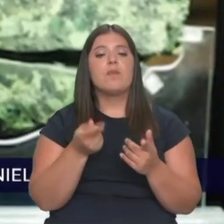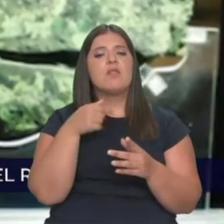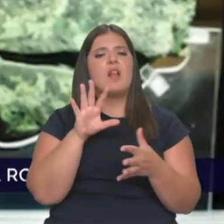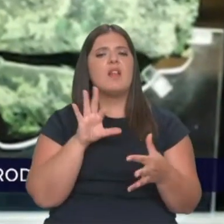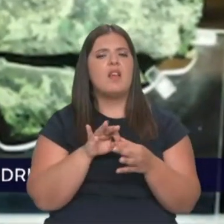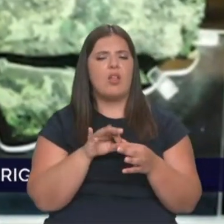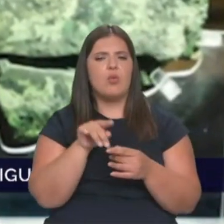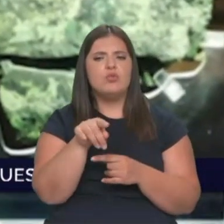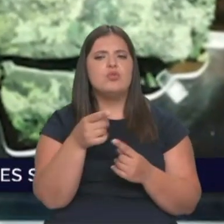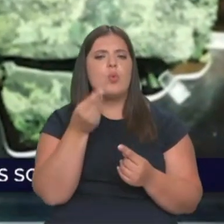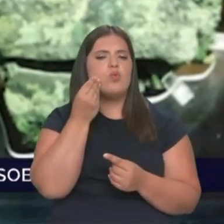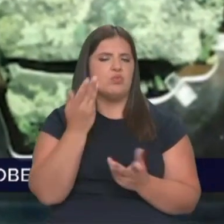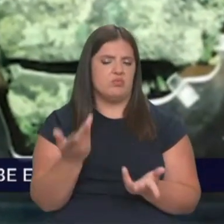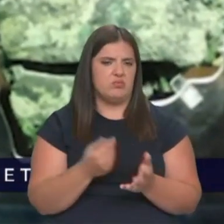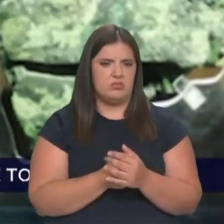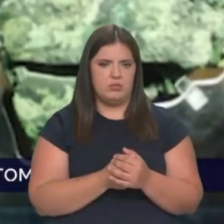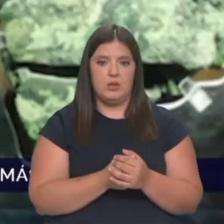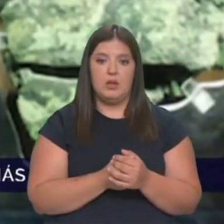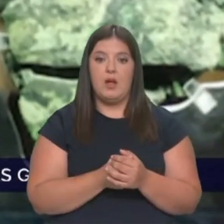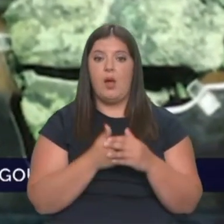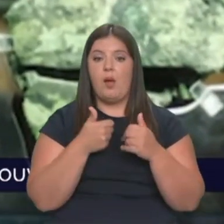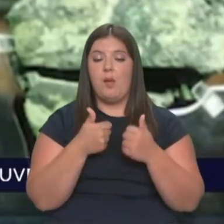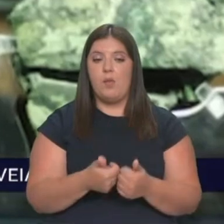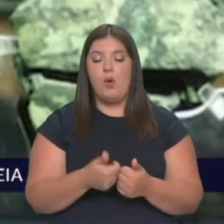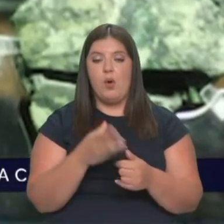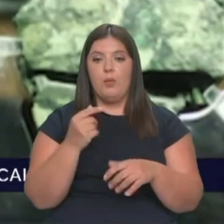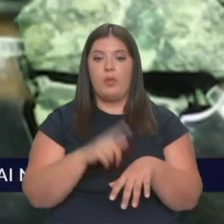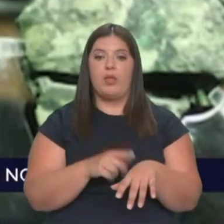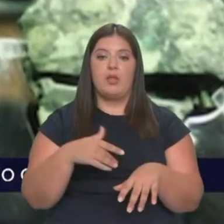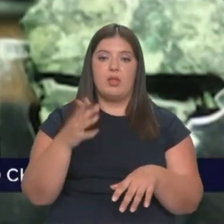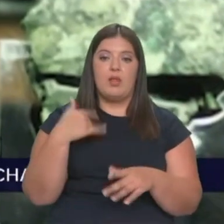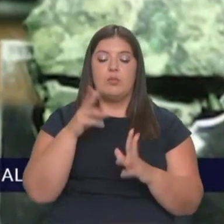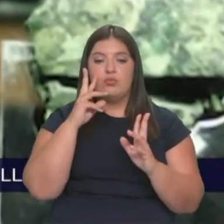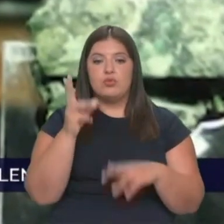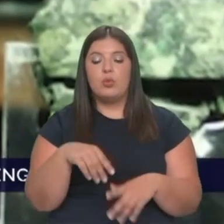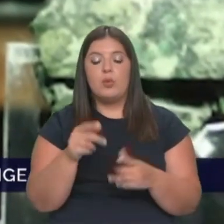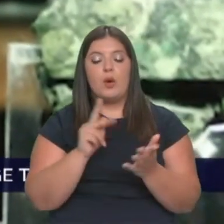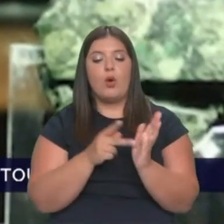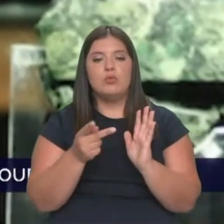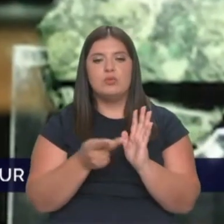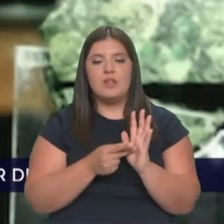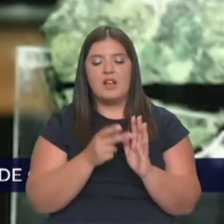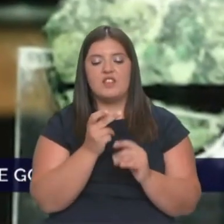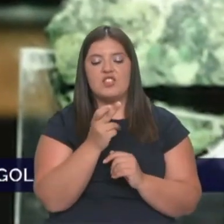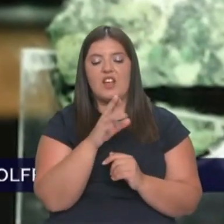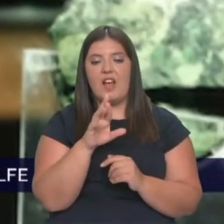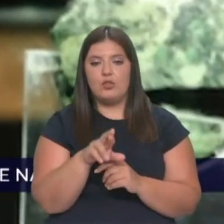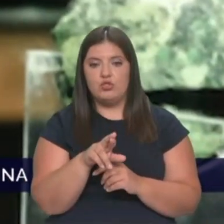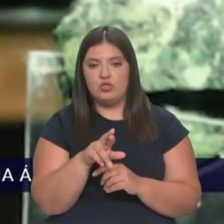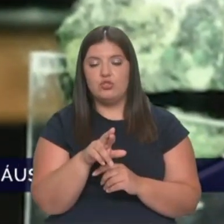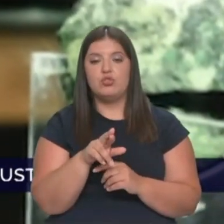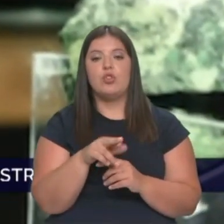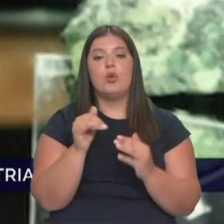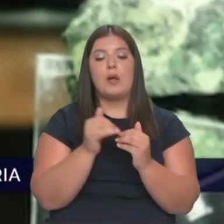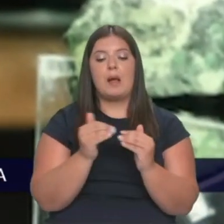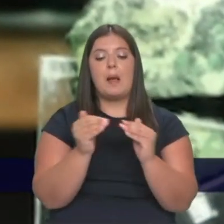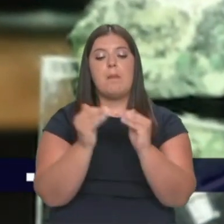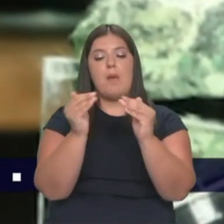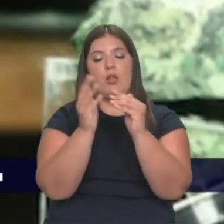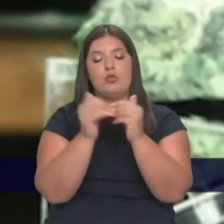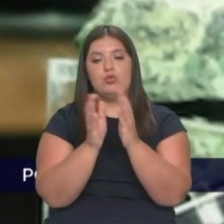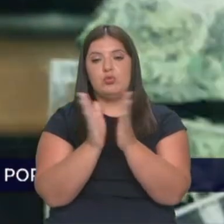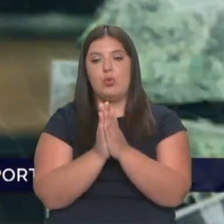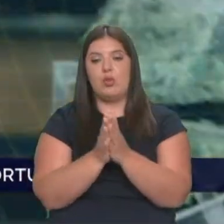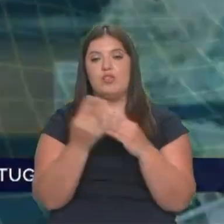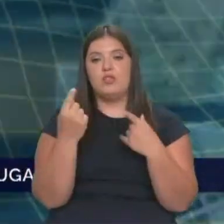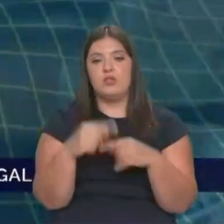da antiguidade? Bom, a verdade é que nós há muito tempo tentámos descobrir, até mesmo com técnicas raio-x, todas as camadas que tem este mecanismo. Nós já